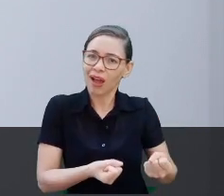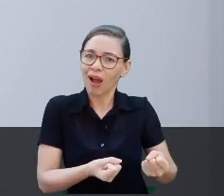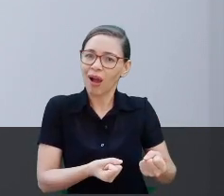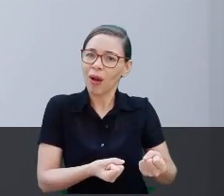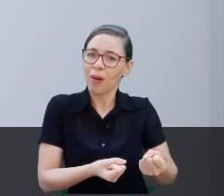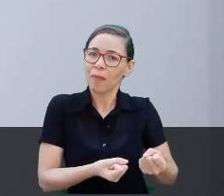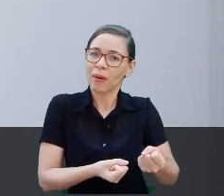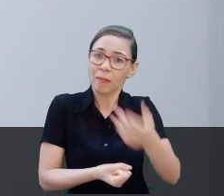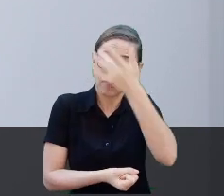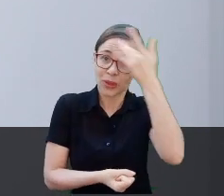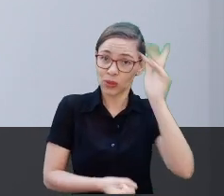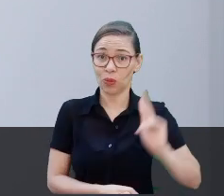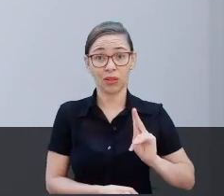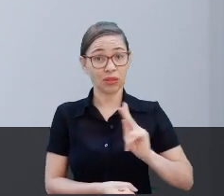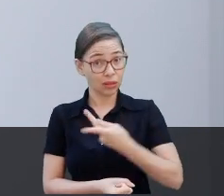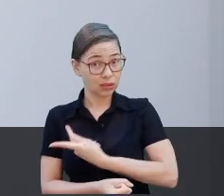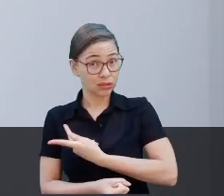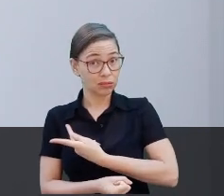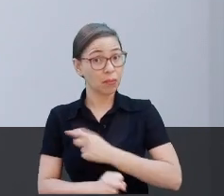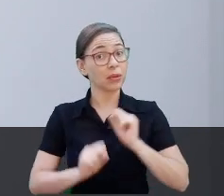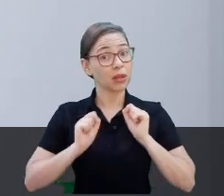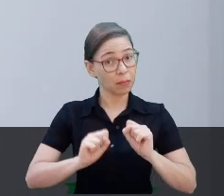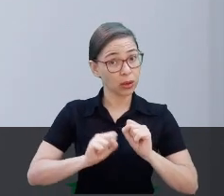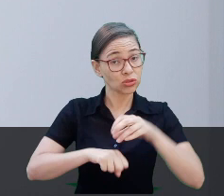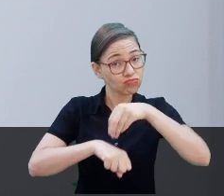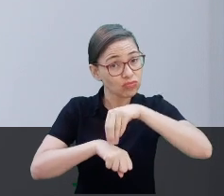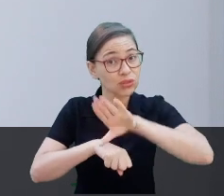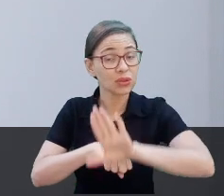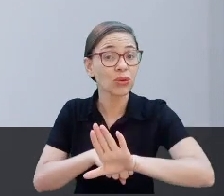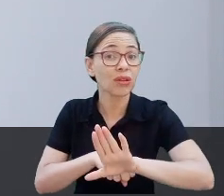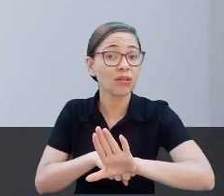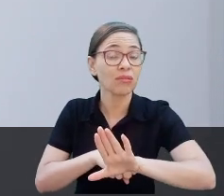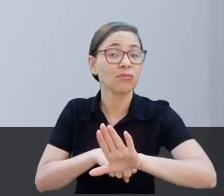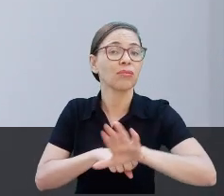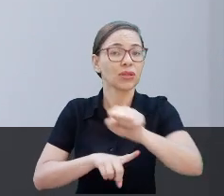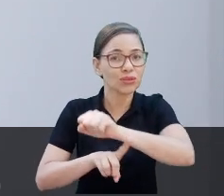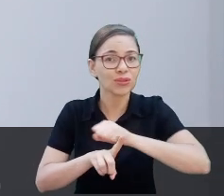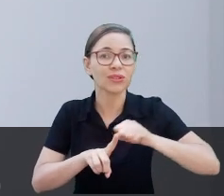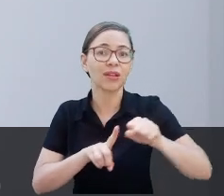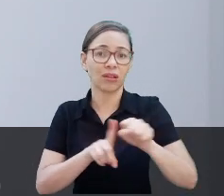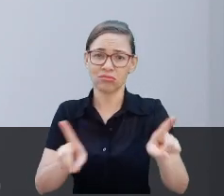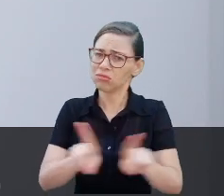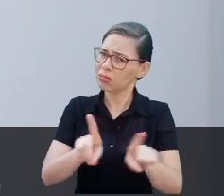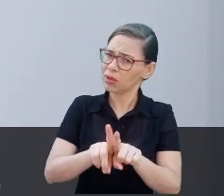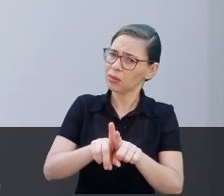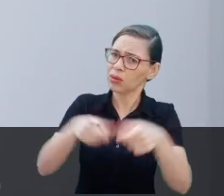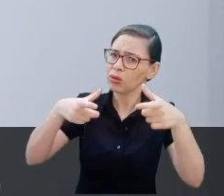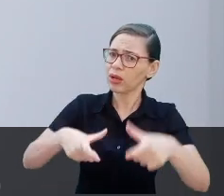das pessoas trans e o que uma pessoa trans enquanto profissional no mercado de trabalho pode contribuir. Nós temos